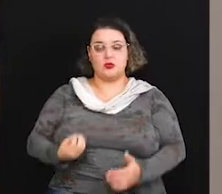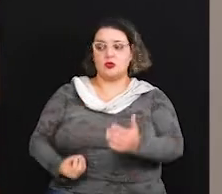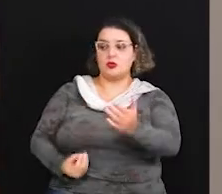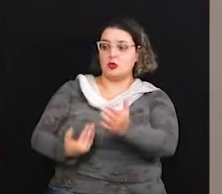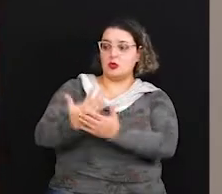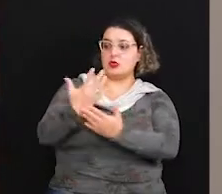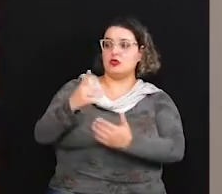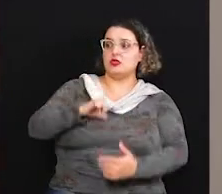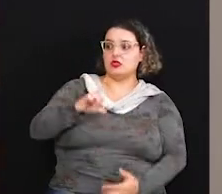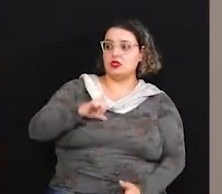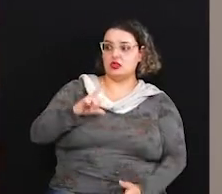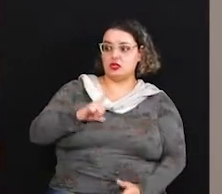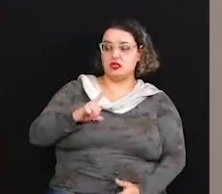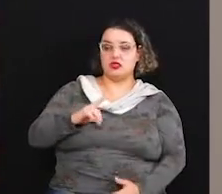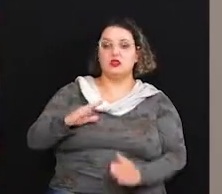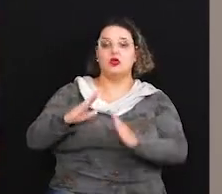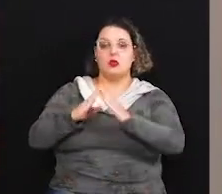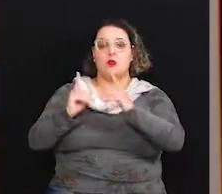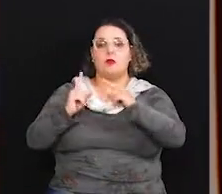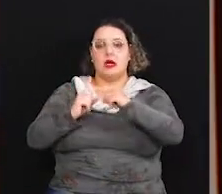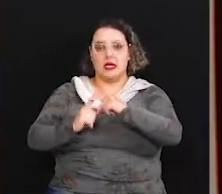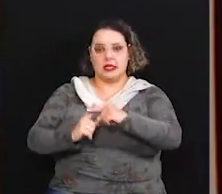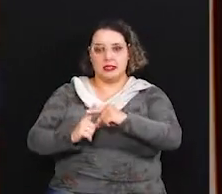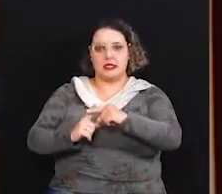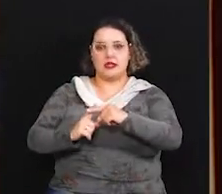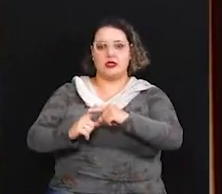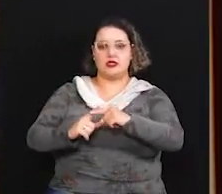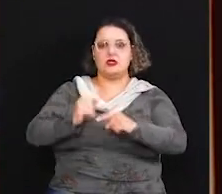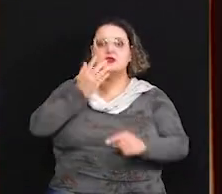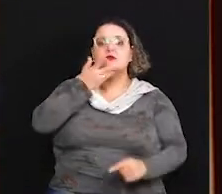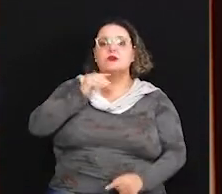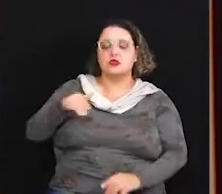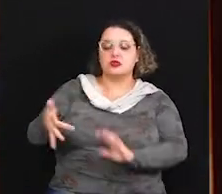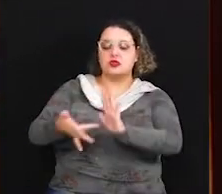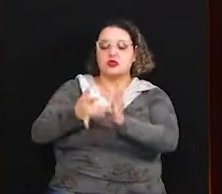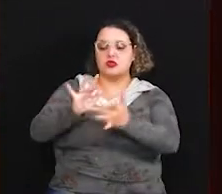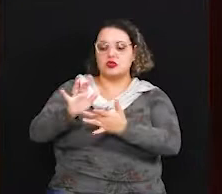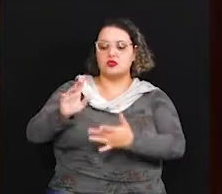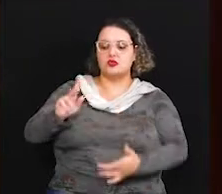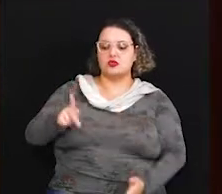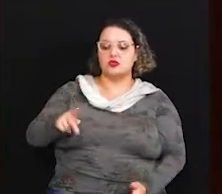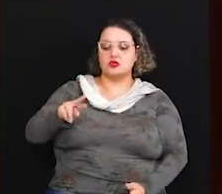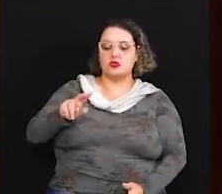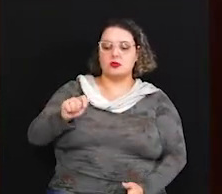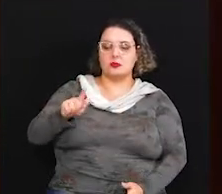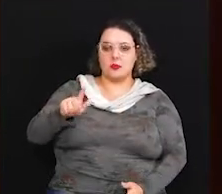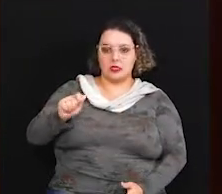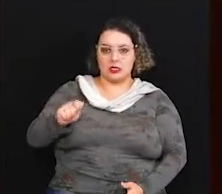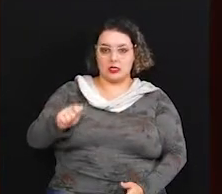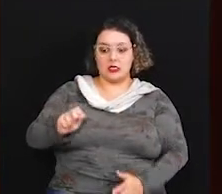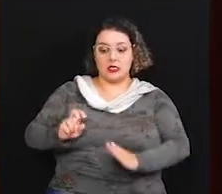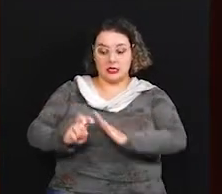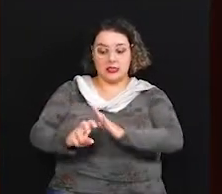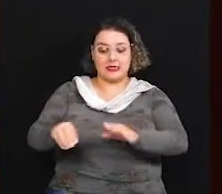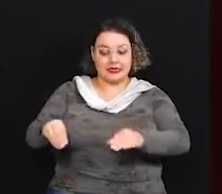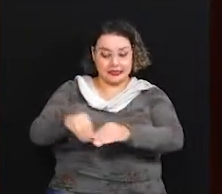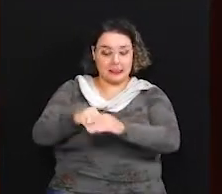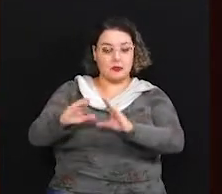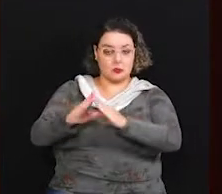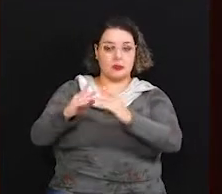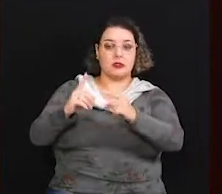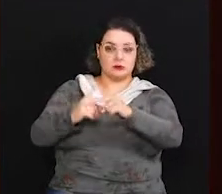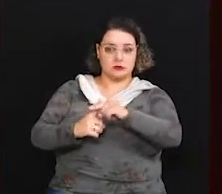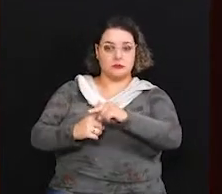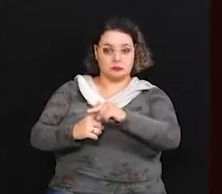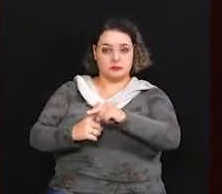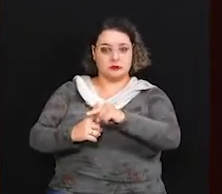Existia uma igreja do Menino Jesus de Praga, e a creche surgiu dentro da igreja, tá? E